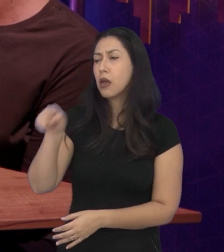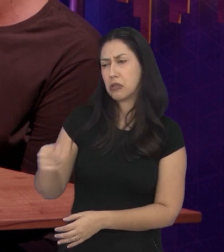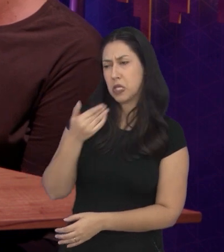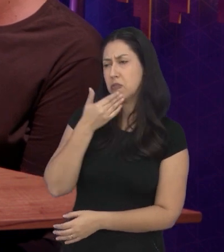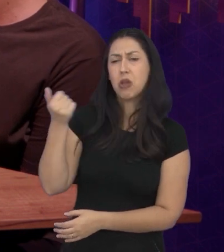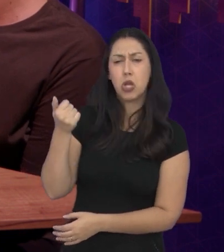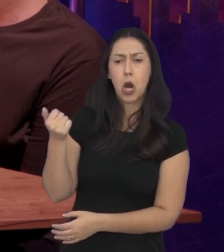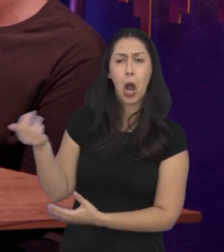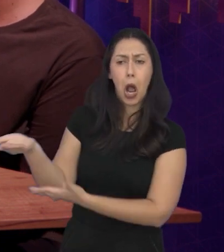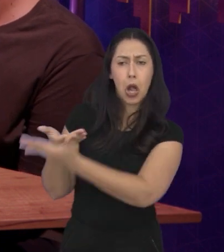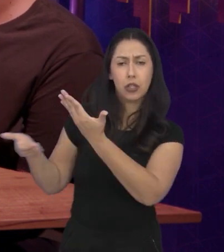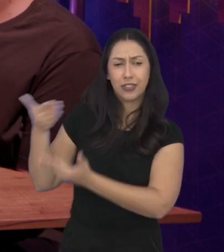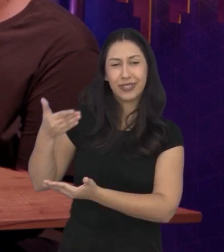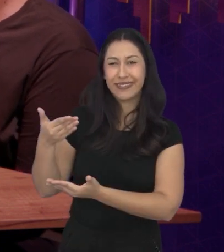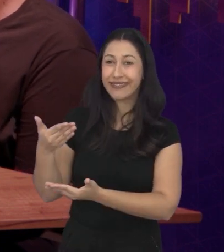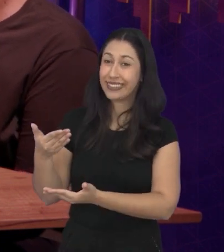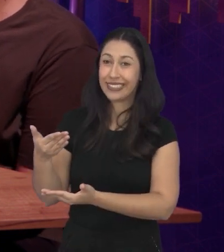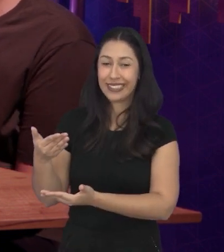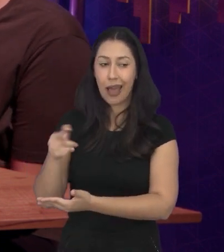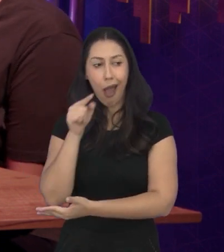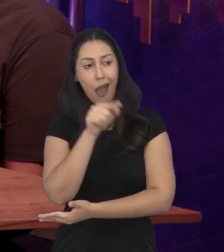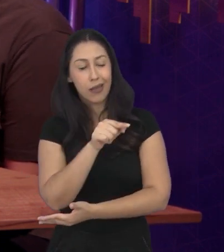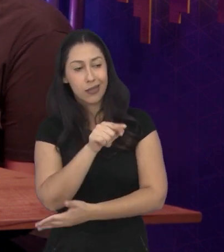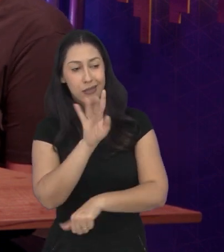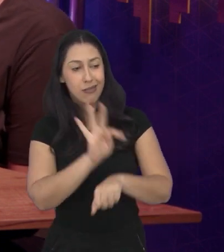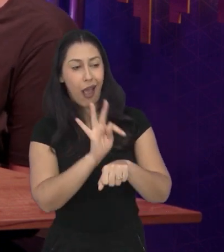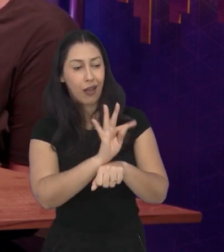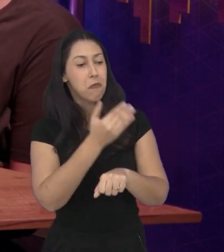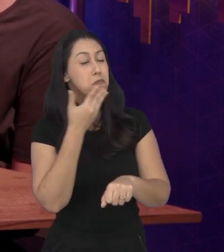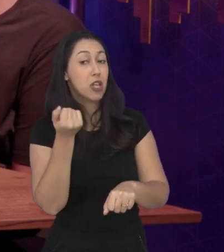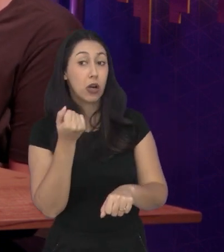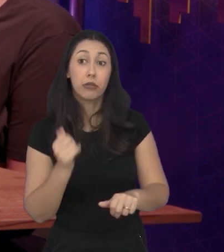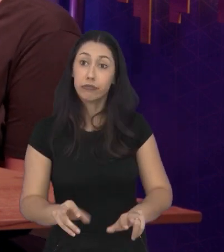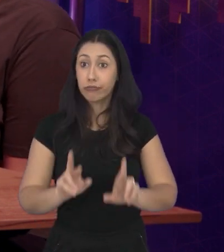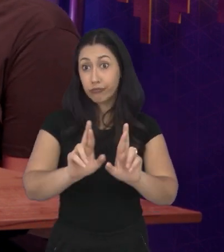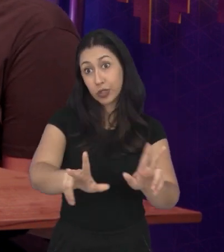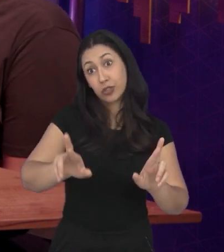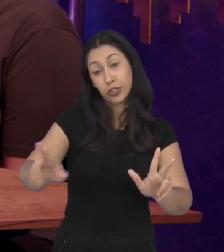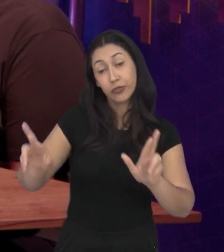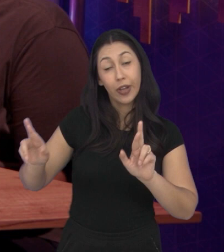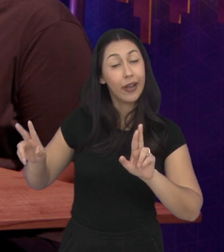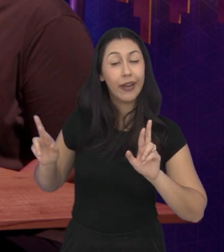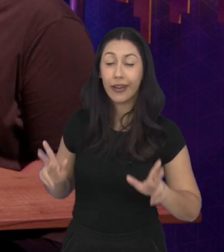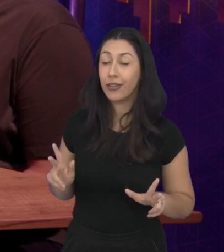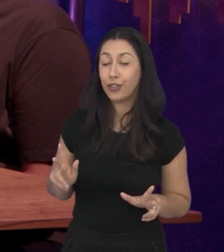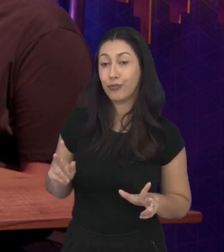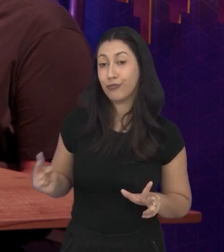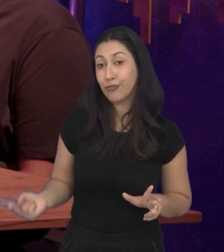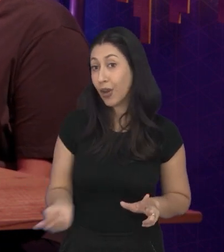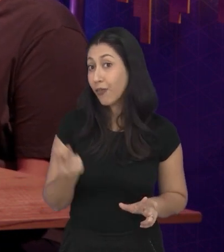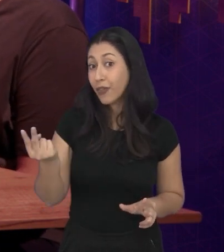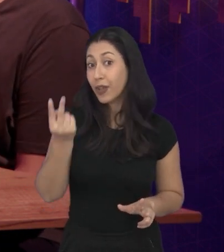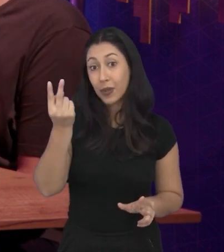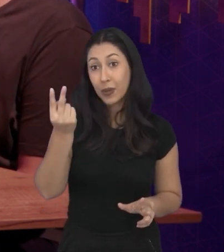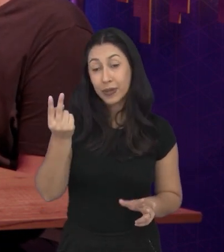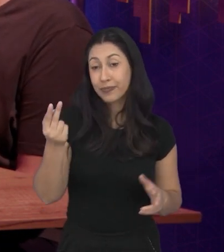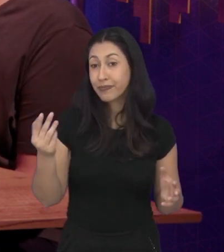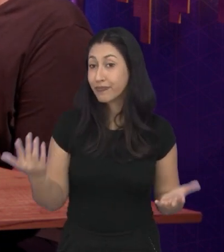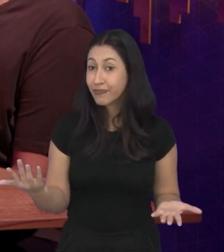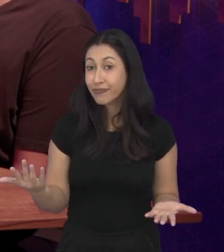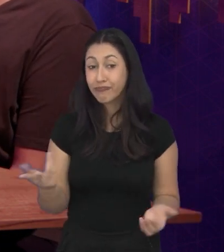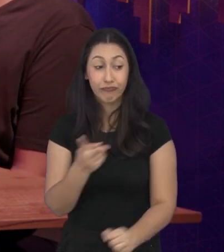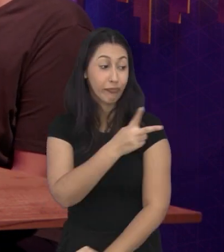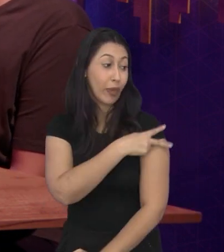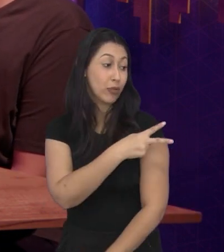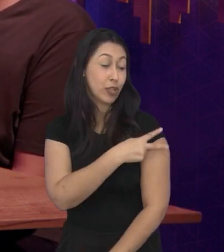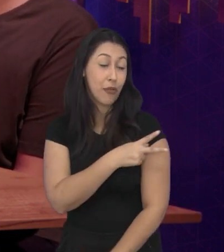né? Escolher pelo que de repente tem mais habilidade no que faz, e outros vão acabar preferindo por esse que tem um bom relacionamento. Questão da escolha